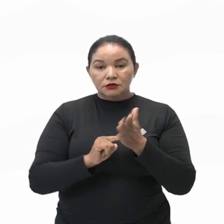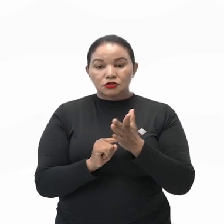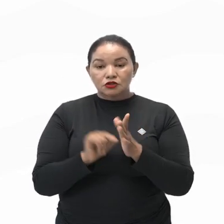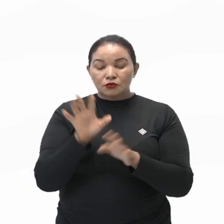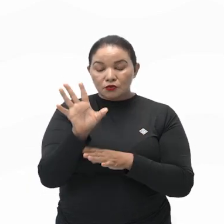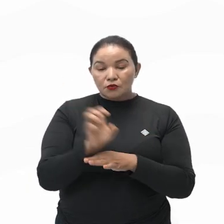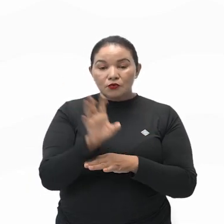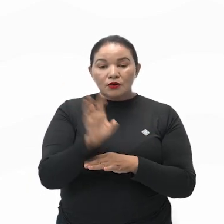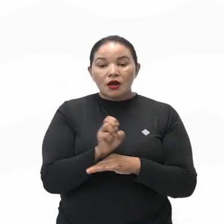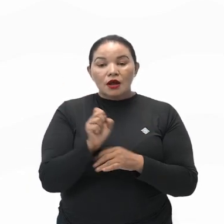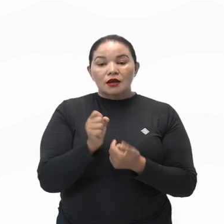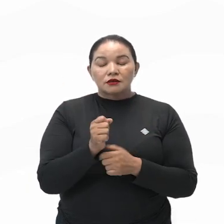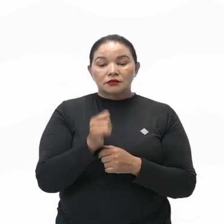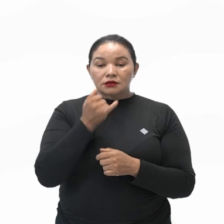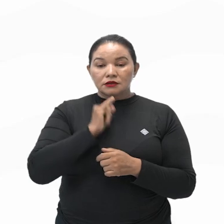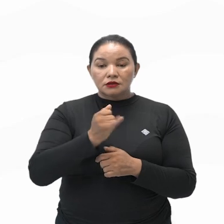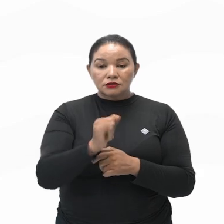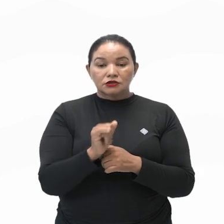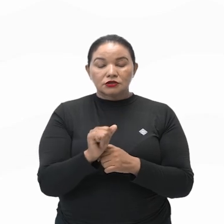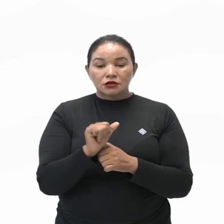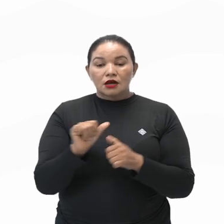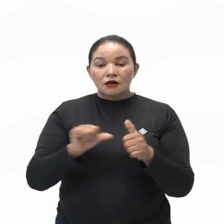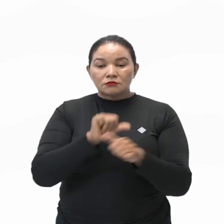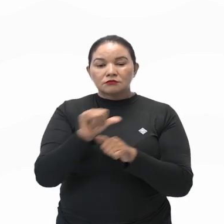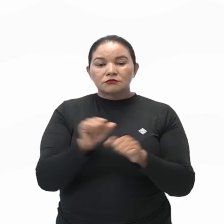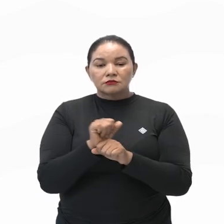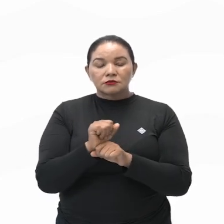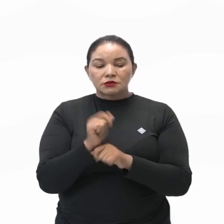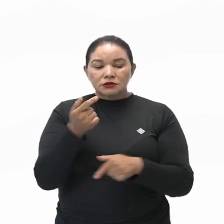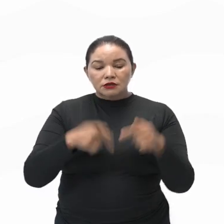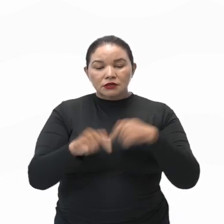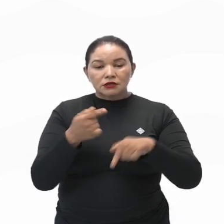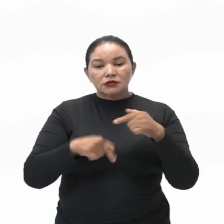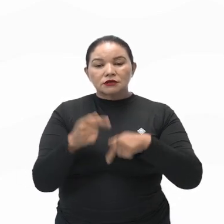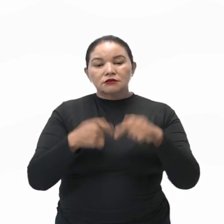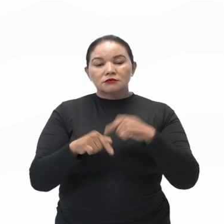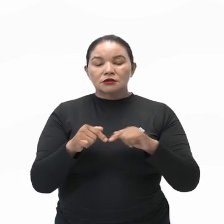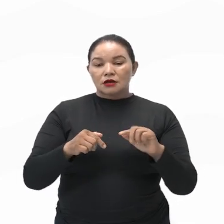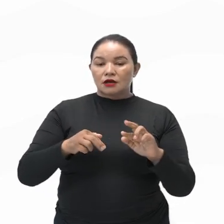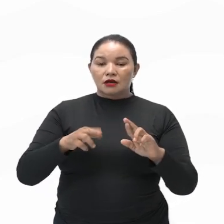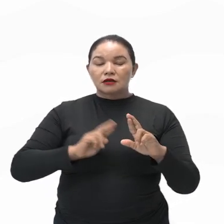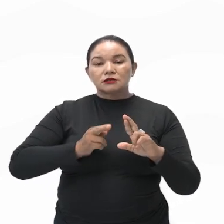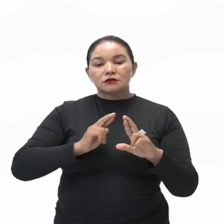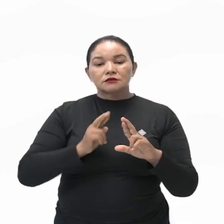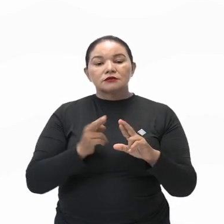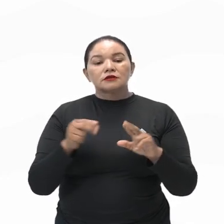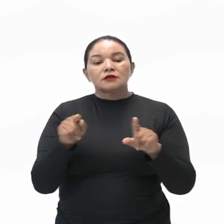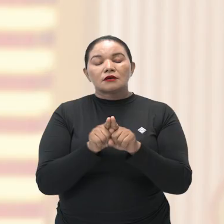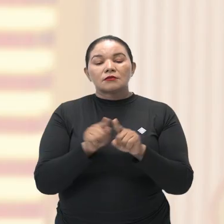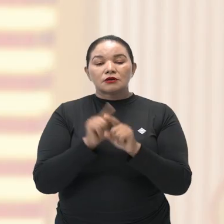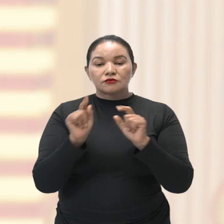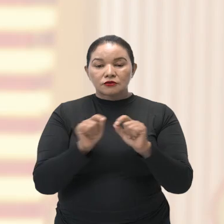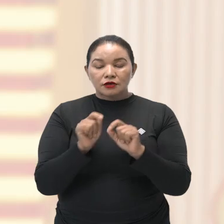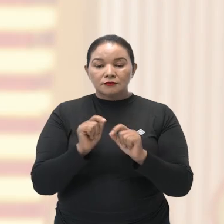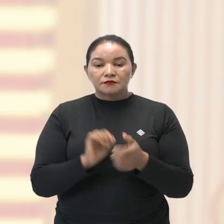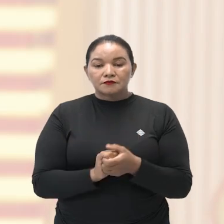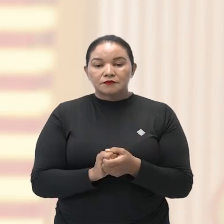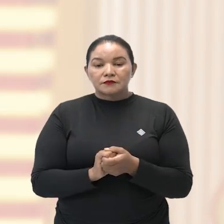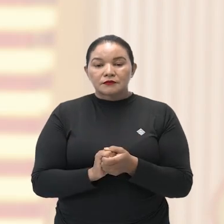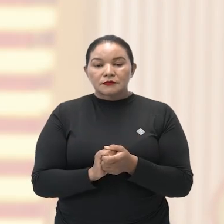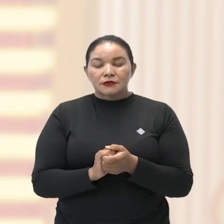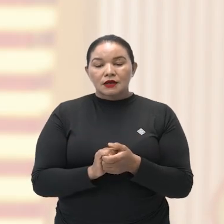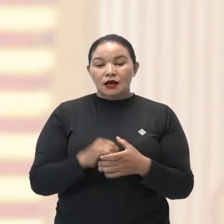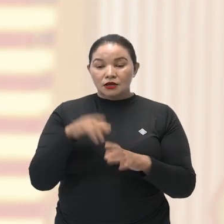redução de energia em reações químicas. E aqui é um ponto importante na química. Os catalisadores, eles diminuem a